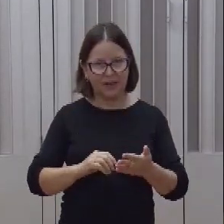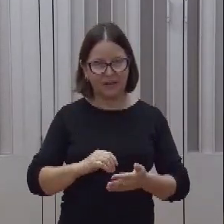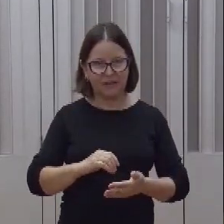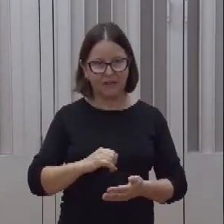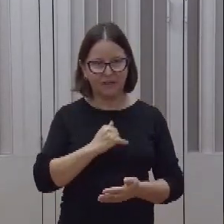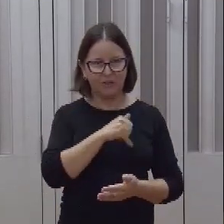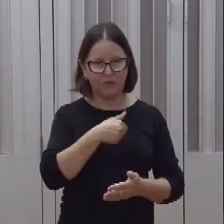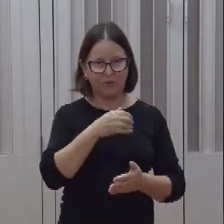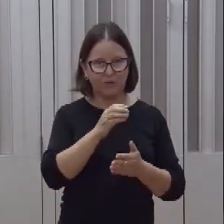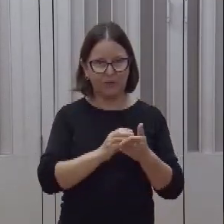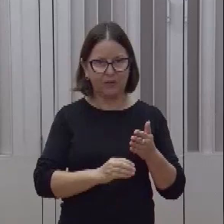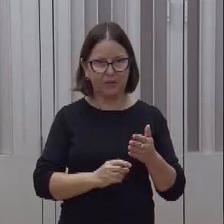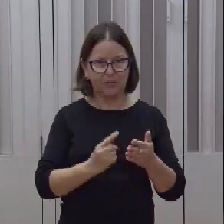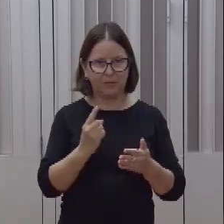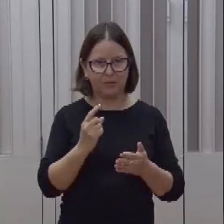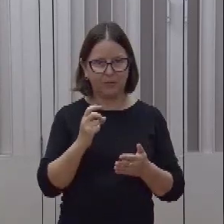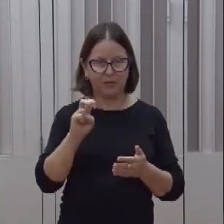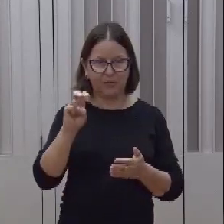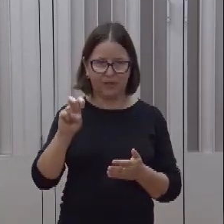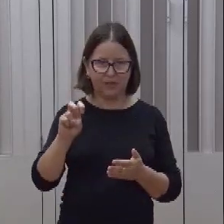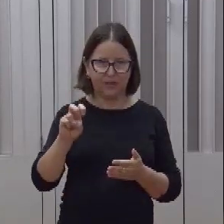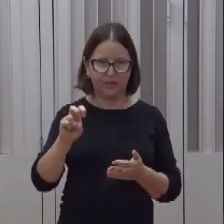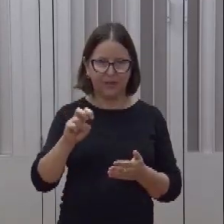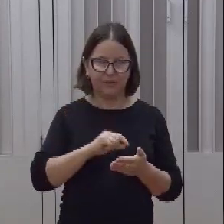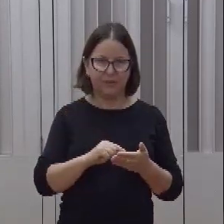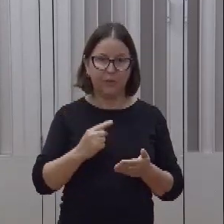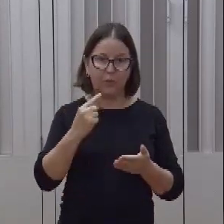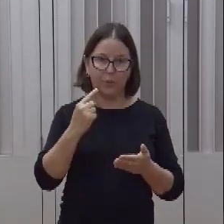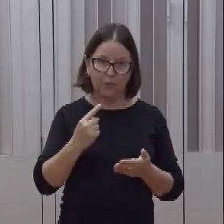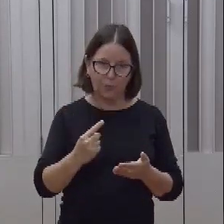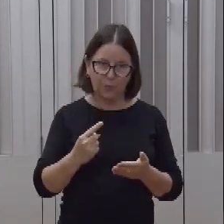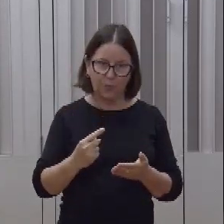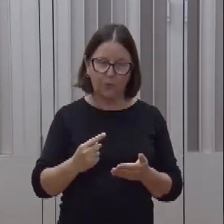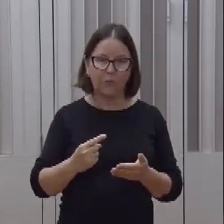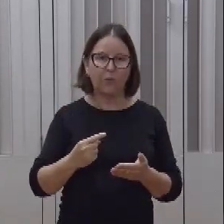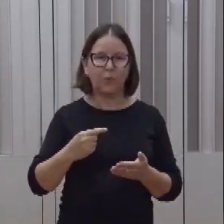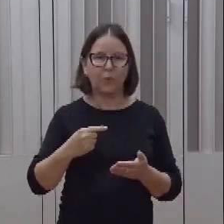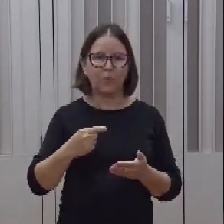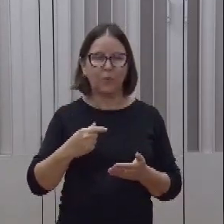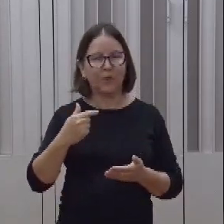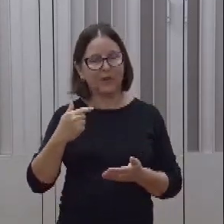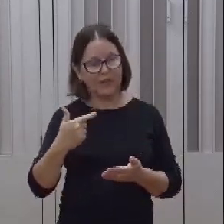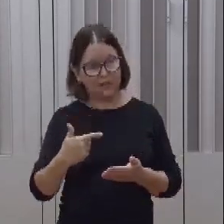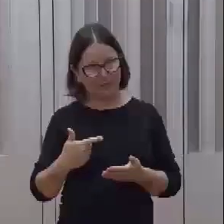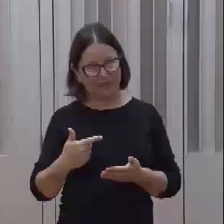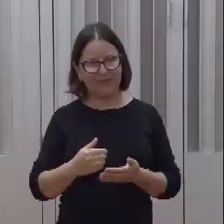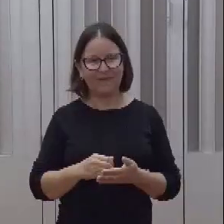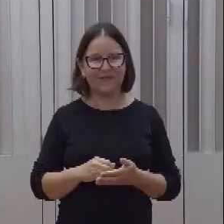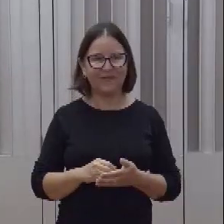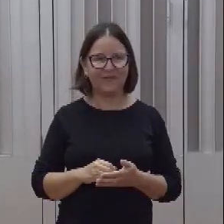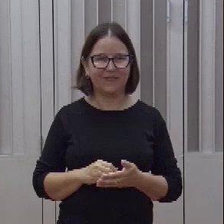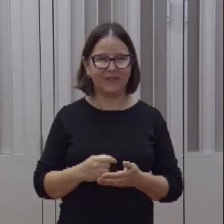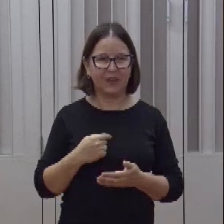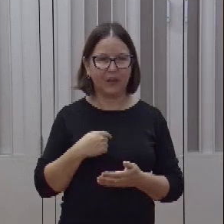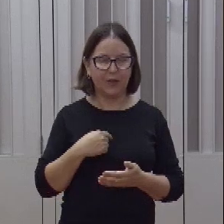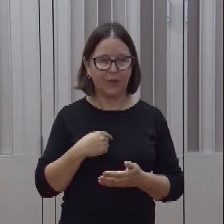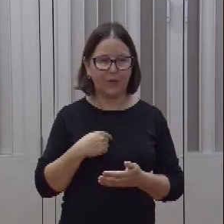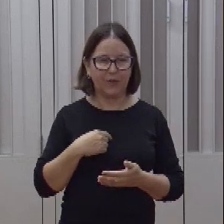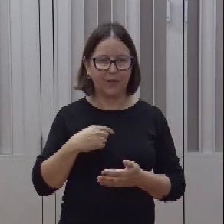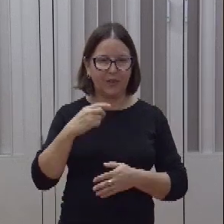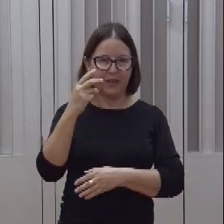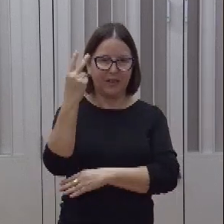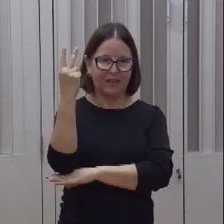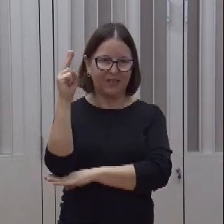15, 1 e 2. João 15, 1 e 2. Jesus fala a primeira vez. João 15, 1 e 2. Eu sou a